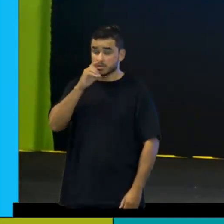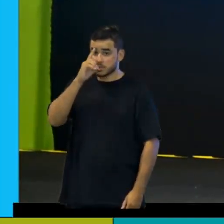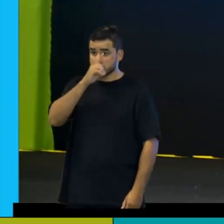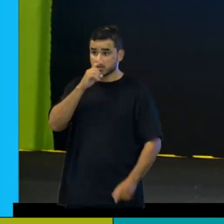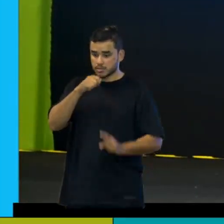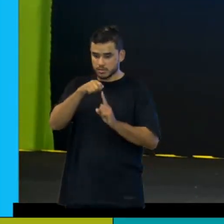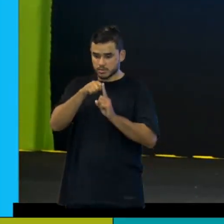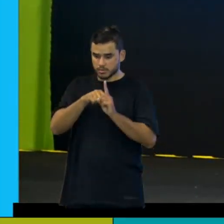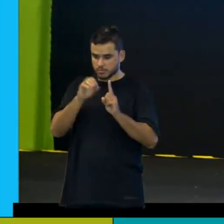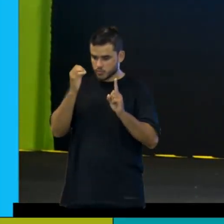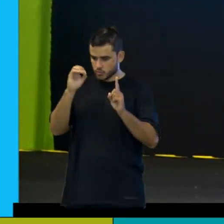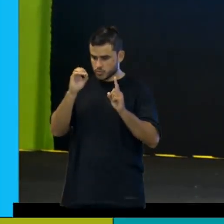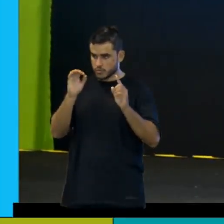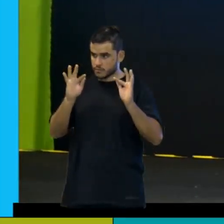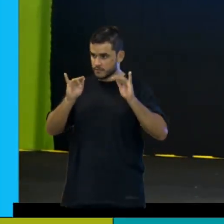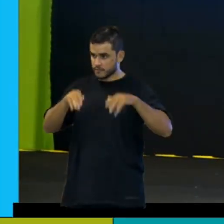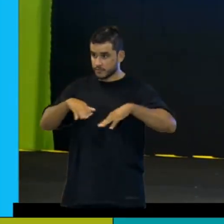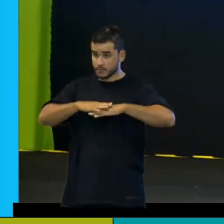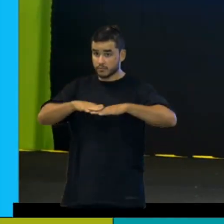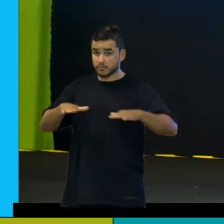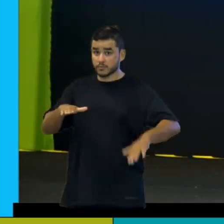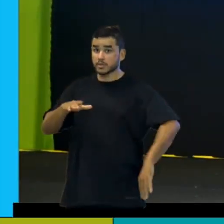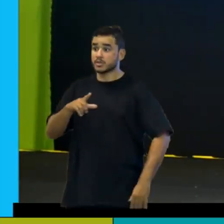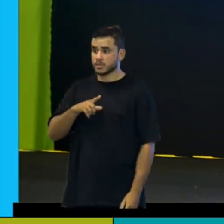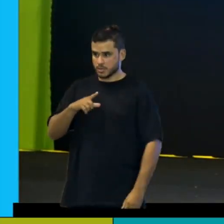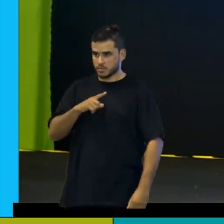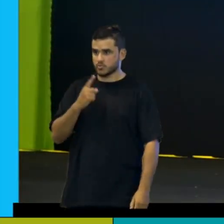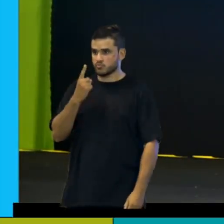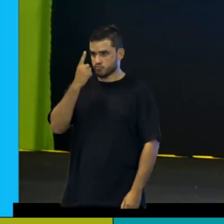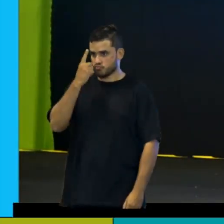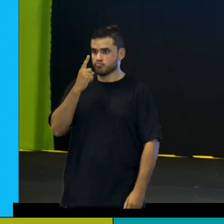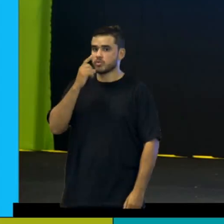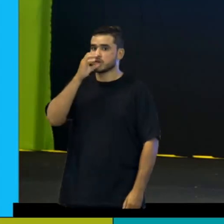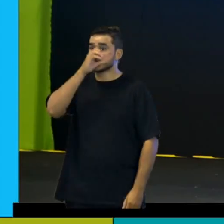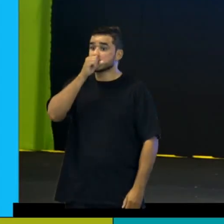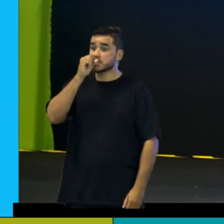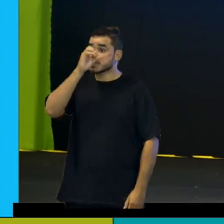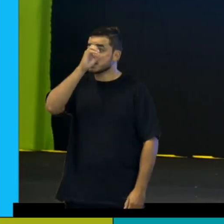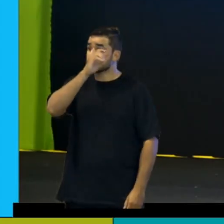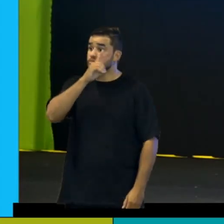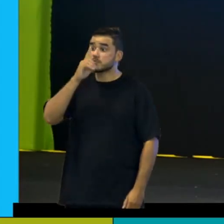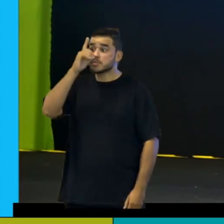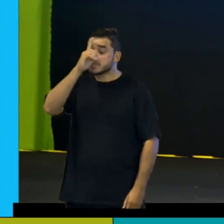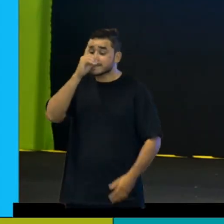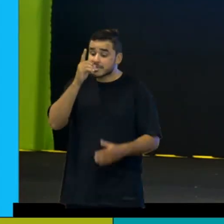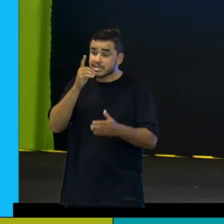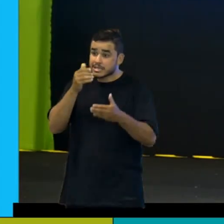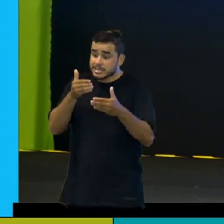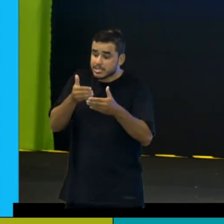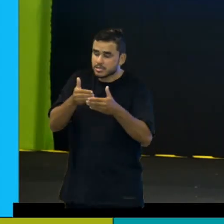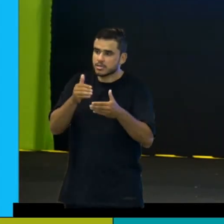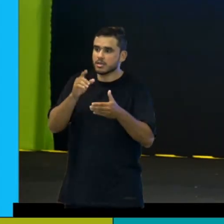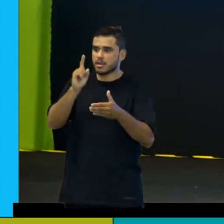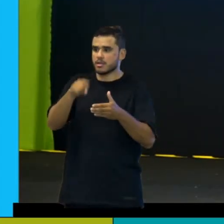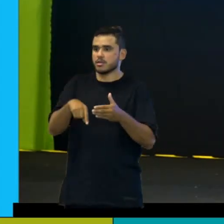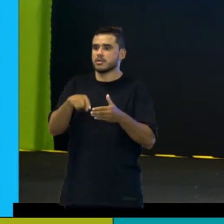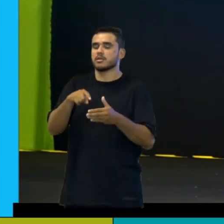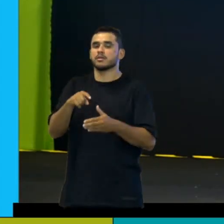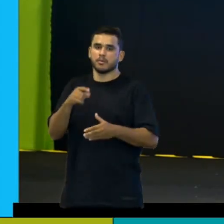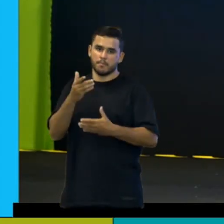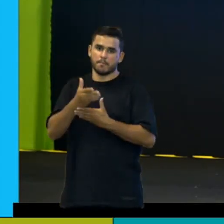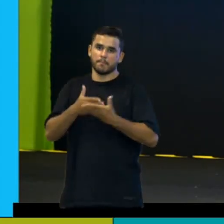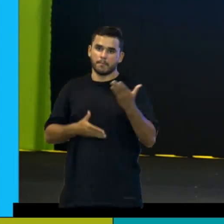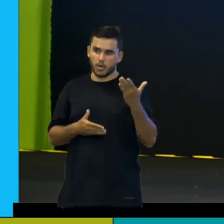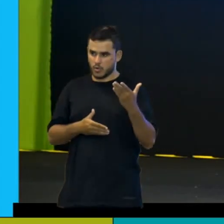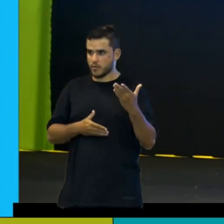outubro, nós encerramos essas aulas por aqui, mas teremos nossos 2 aulões de véspera. E aí, aquela questão que o professor sonhou. Vamos todo